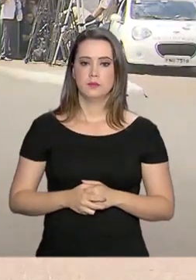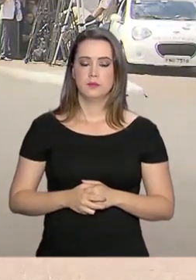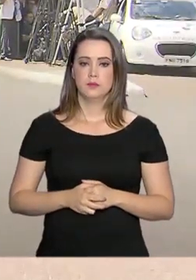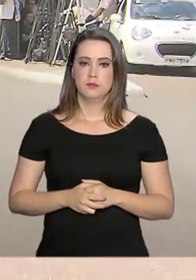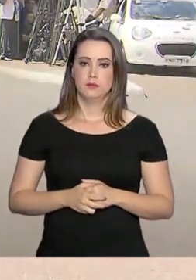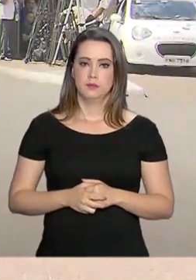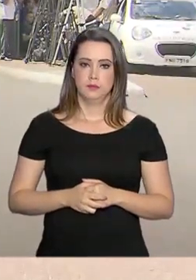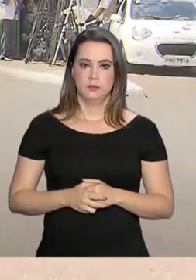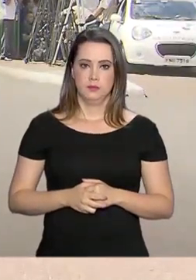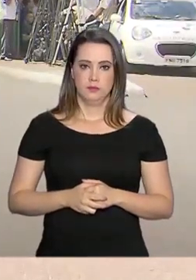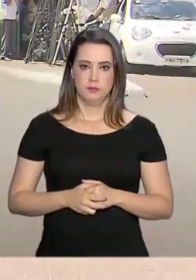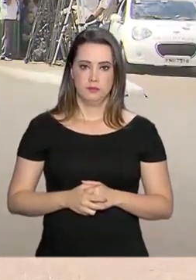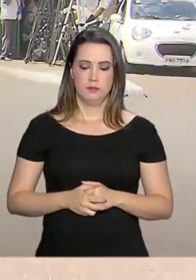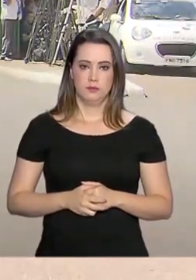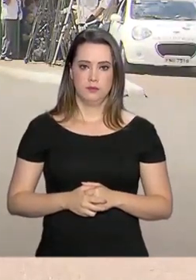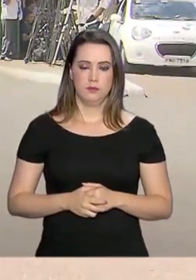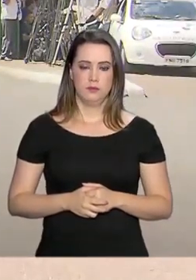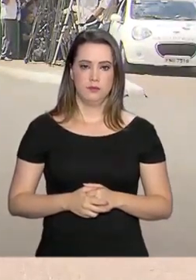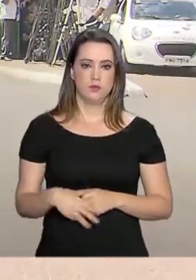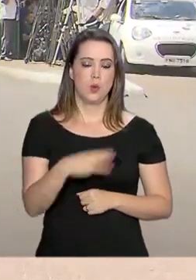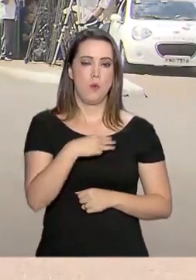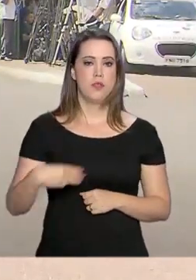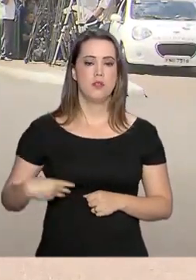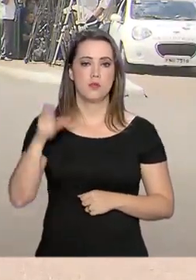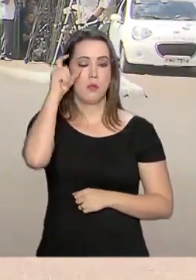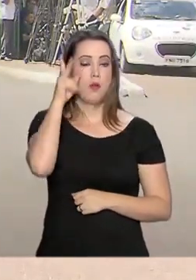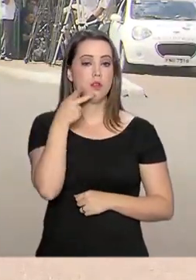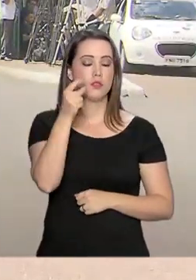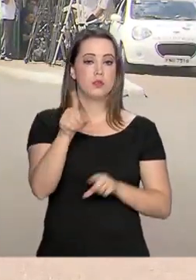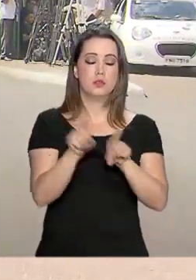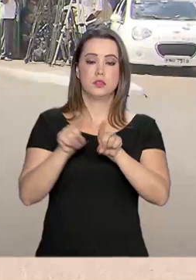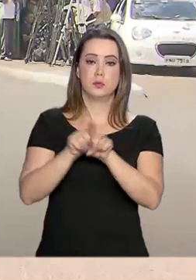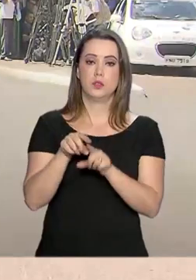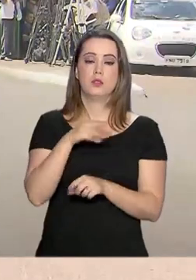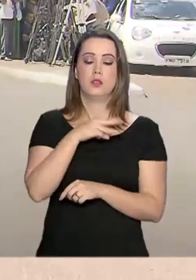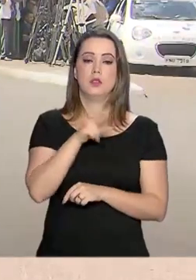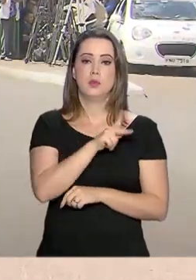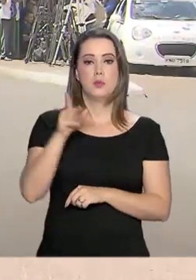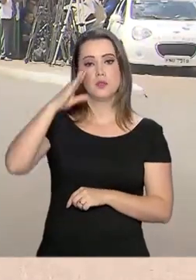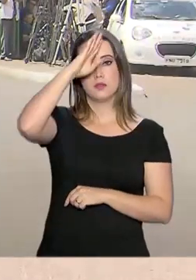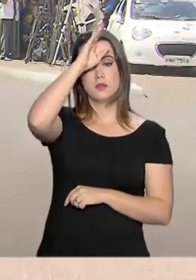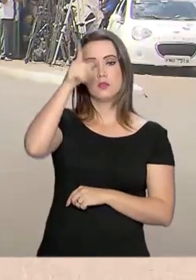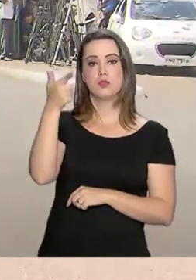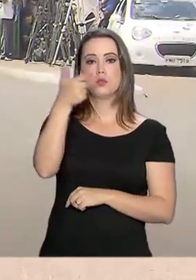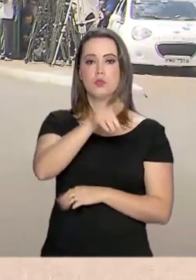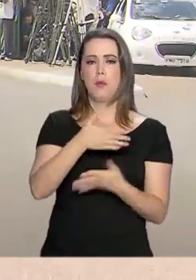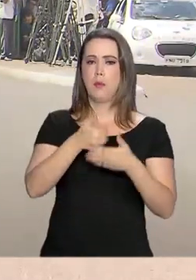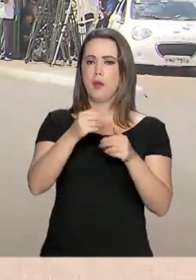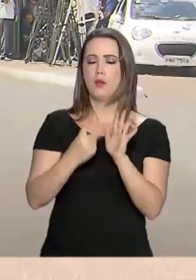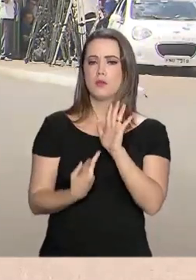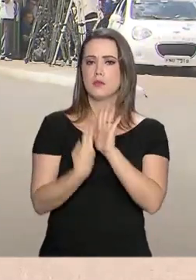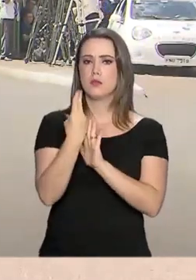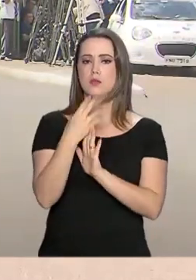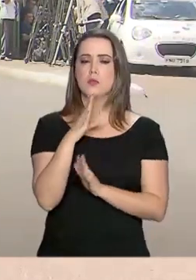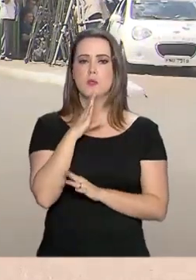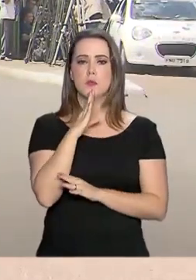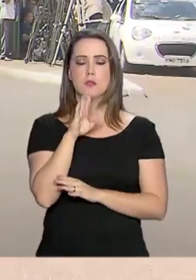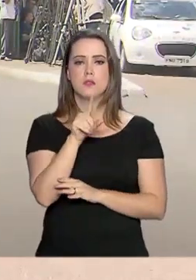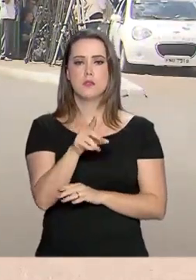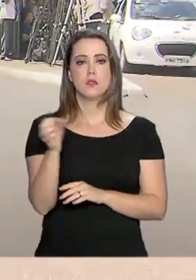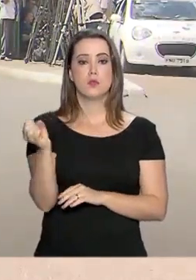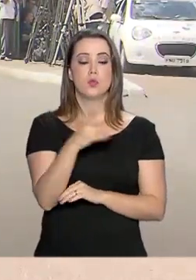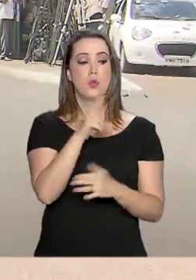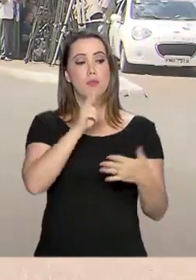Olha, o ministro Paulo Guedes disse ainda que assim que o presidente Jair Bolsonaro se recuperar da cirurgia, ele vai conhecer esse